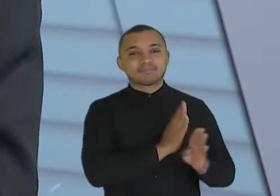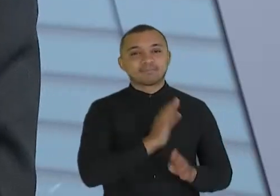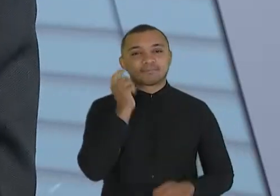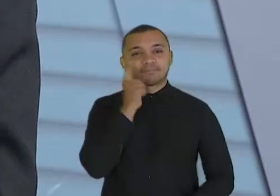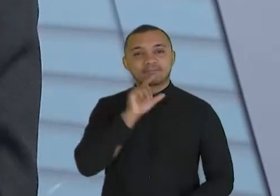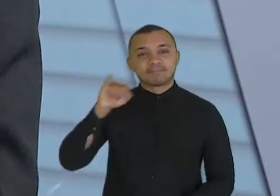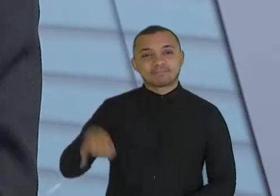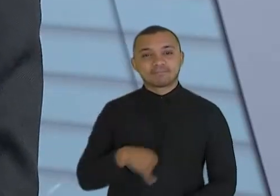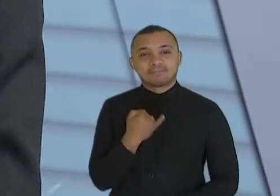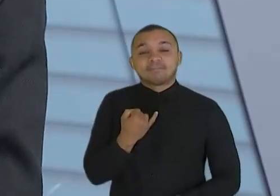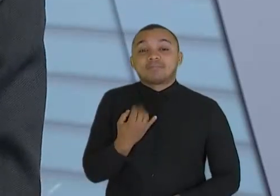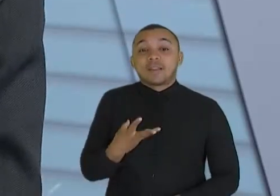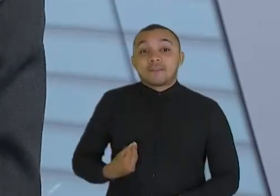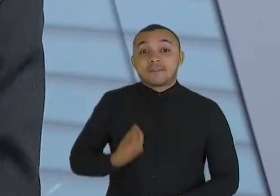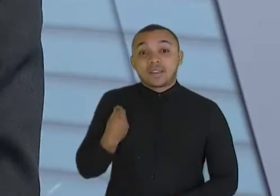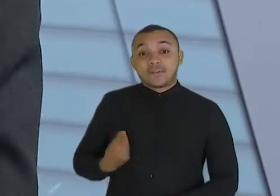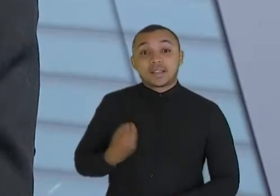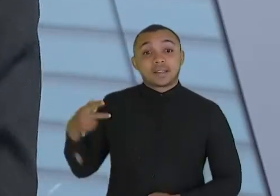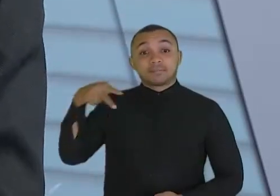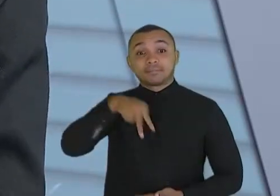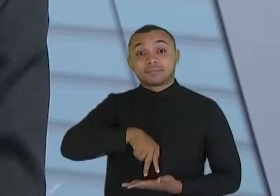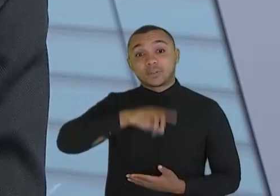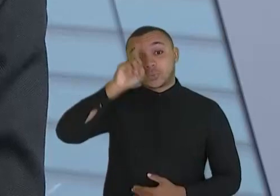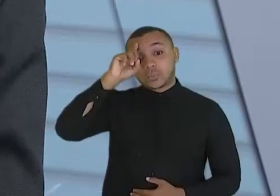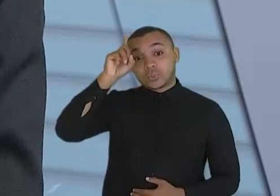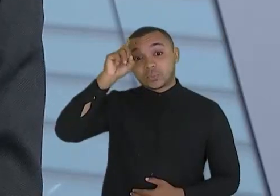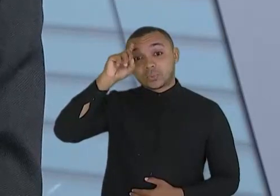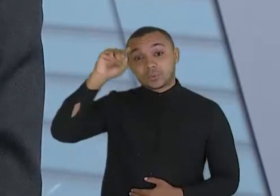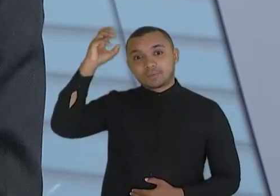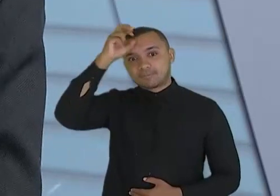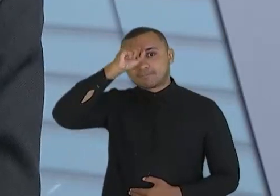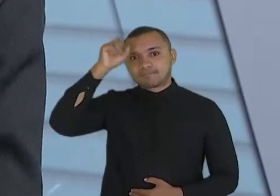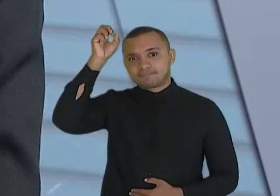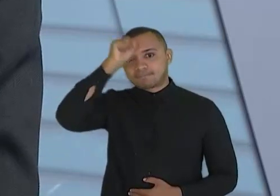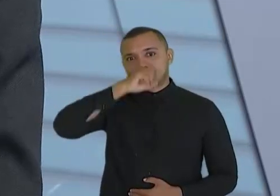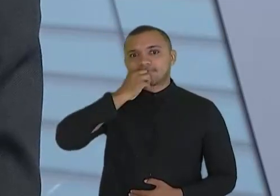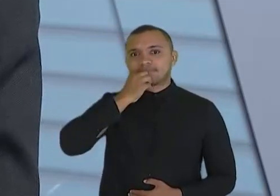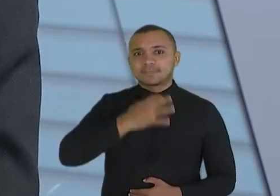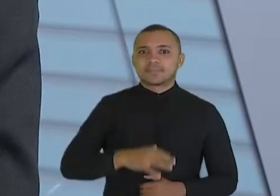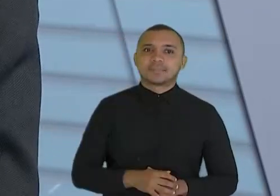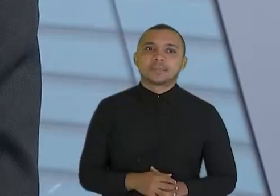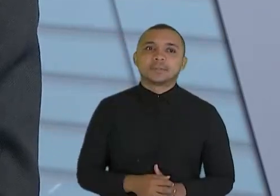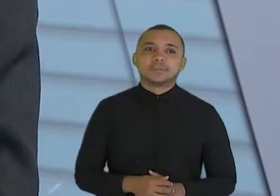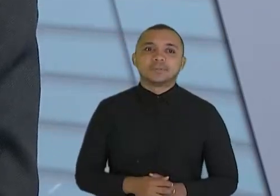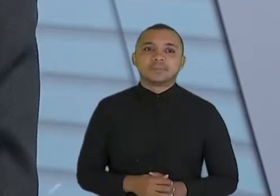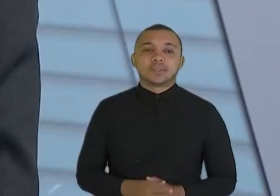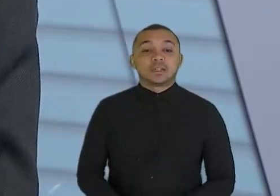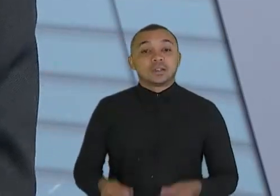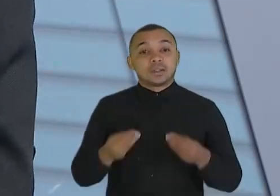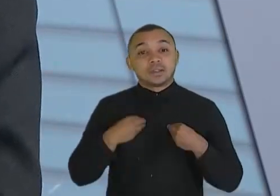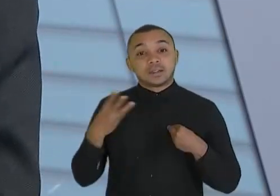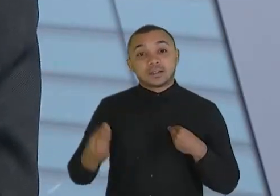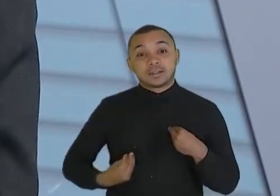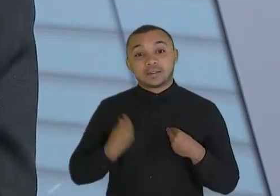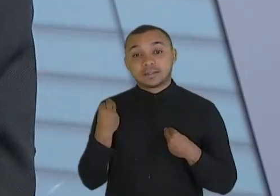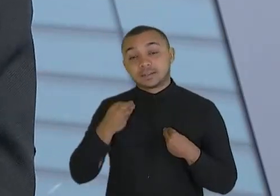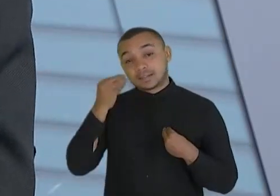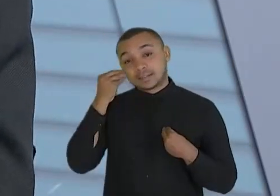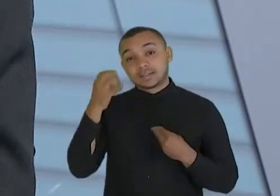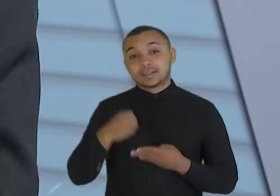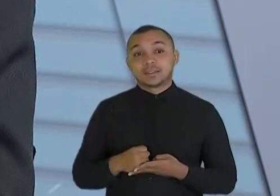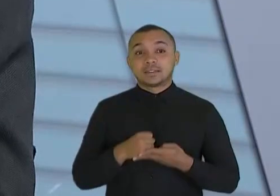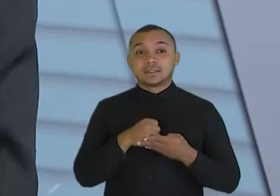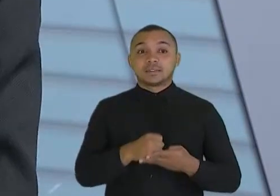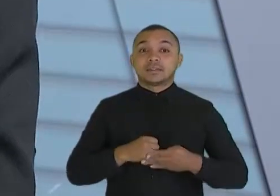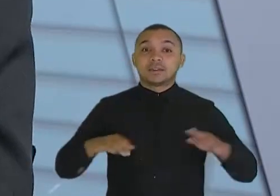esse programa onde todo dia eu aprendo e coloco na minha vida e tento contribuir, né, para a